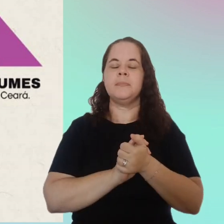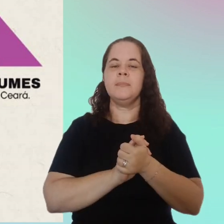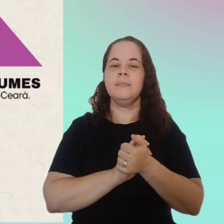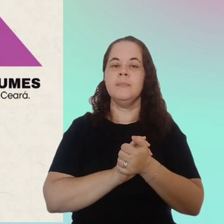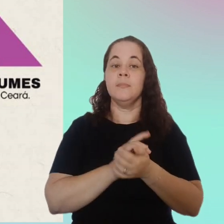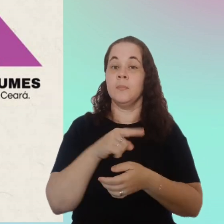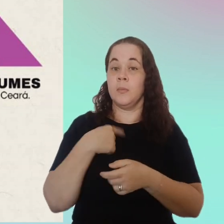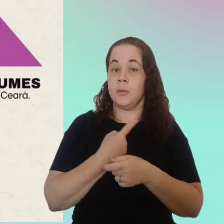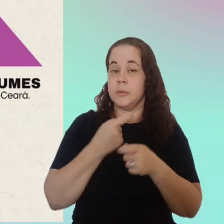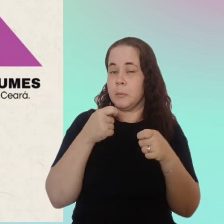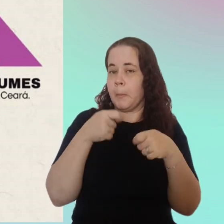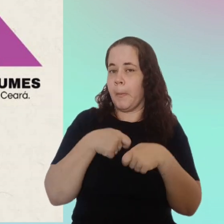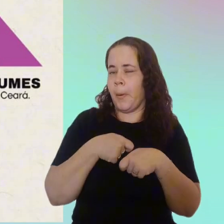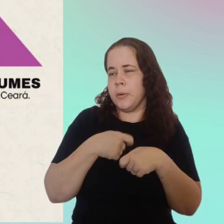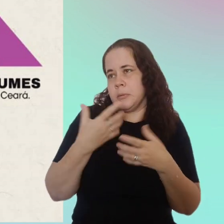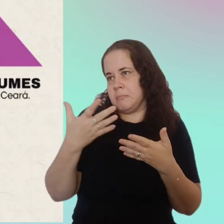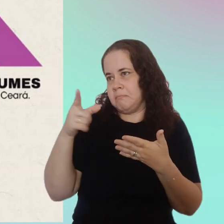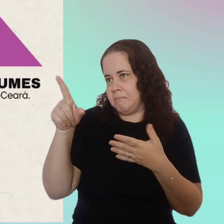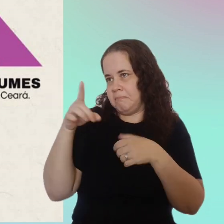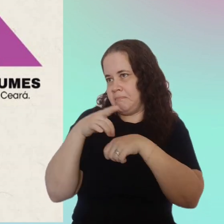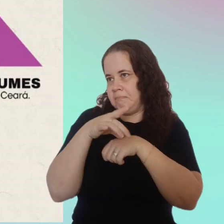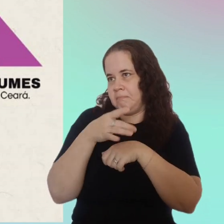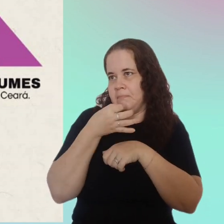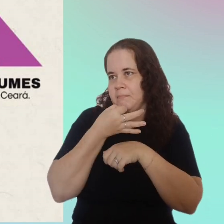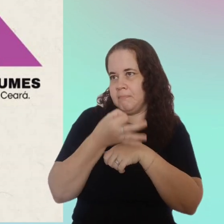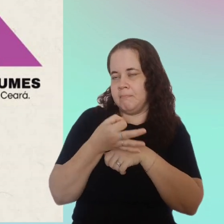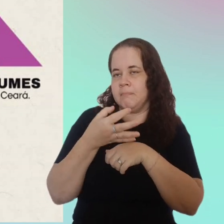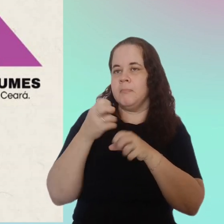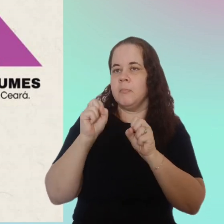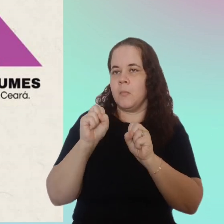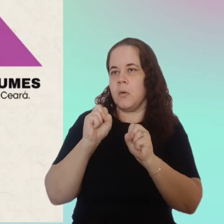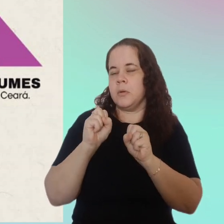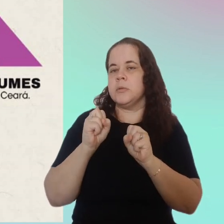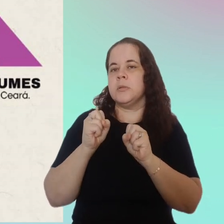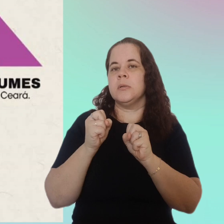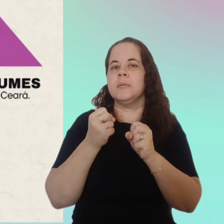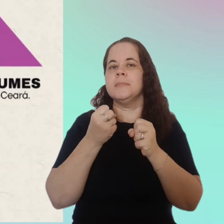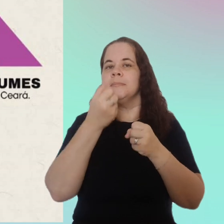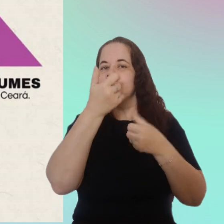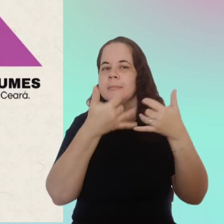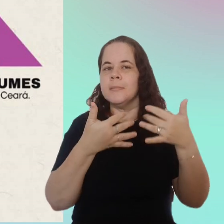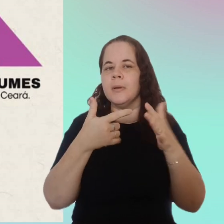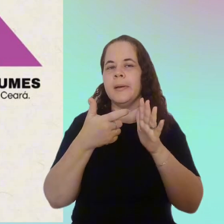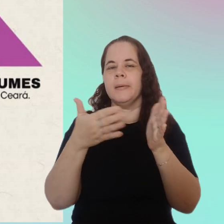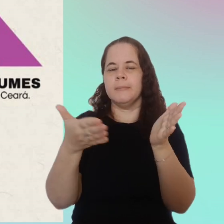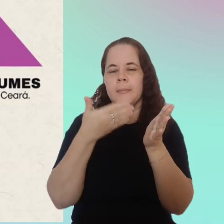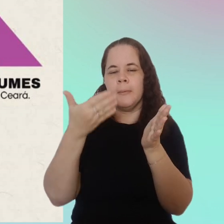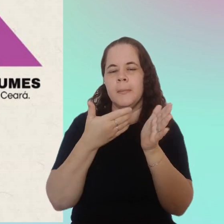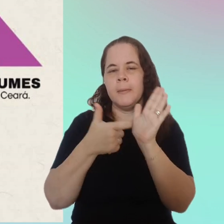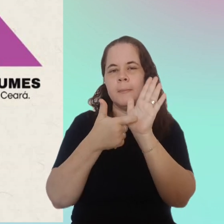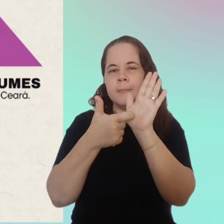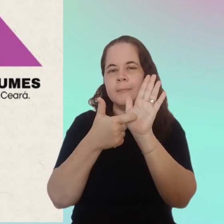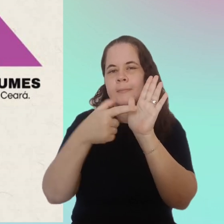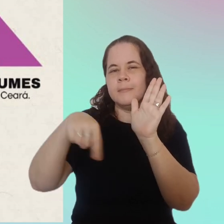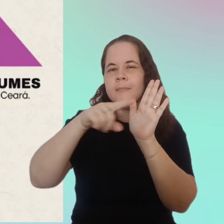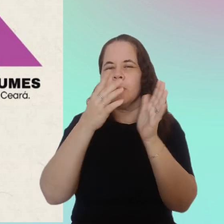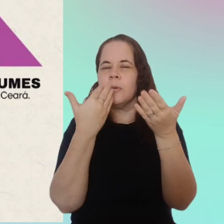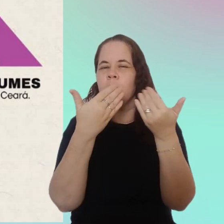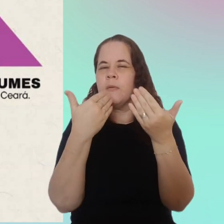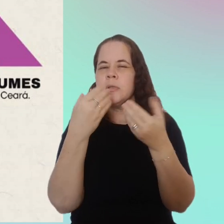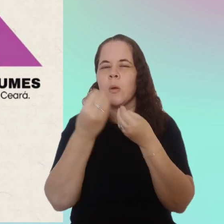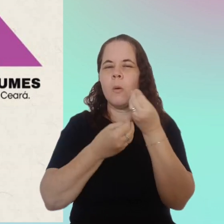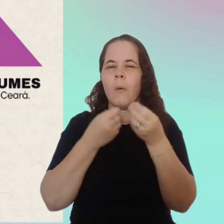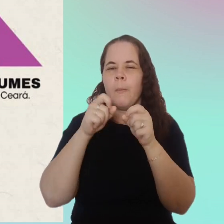pode aqui, Graco, né? Se você tiver alguma sugestão, assim, alguma fala específica, a gente pode ir dando uma folheada e ir conversando, né? Sobre um pouco como